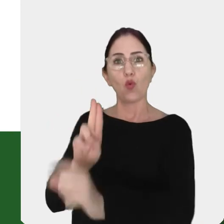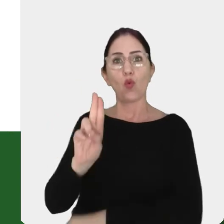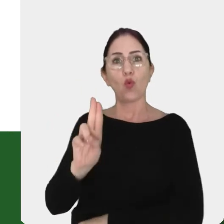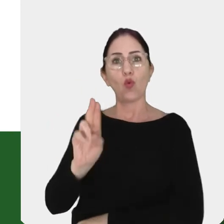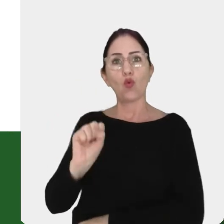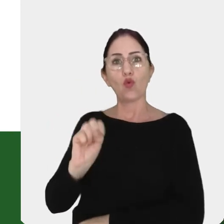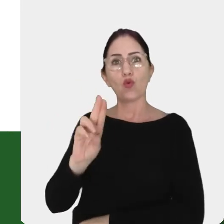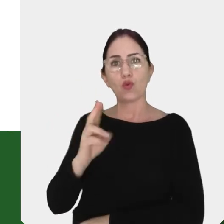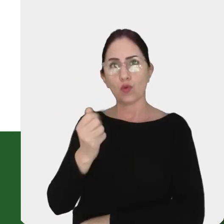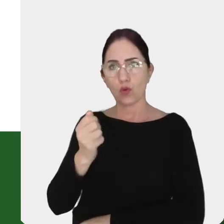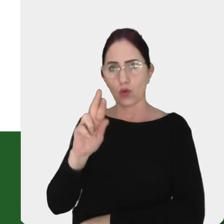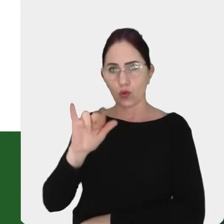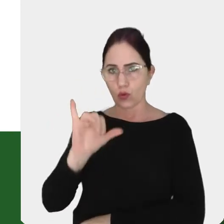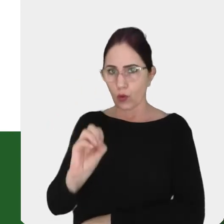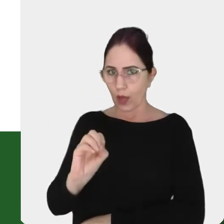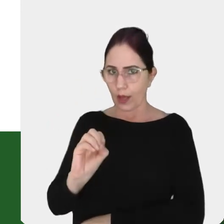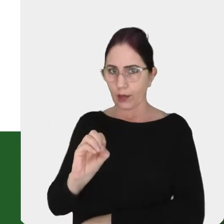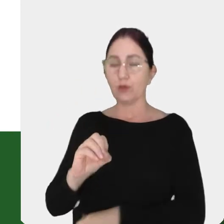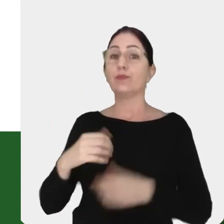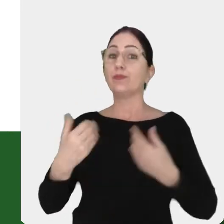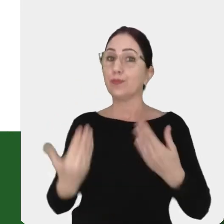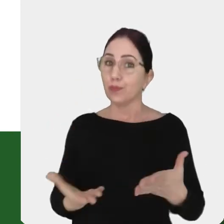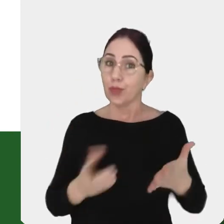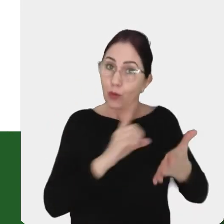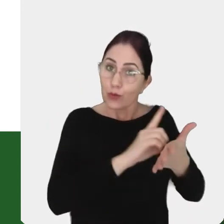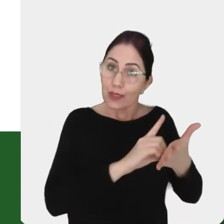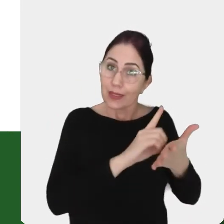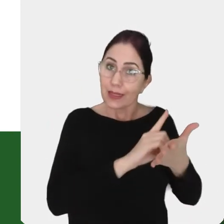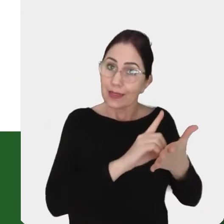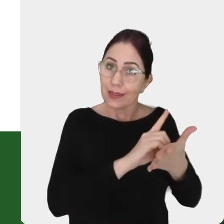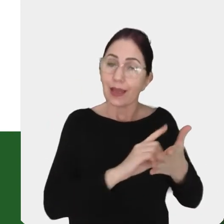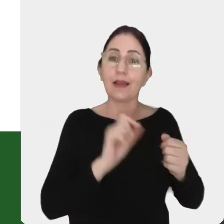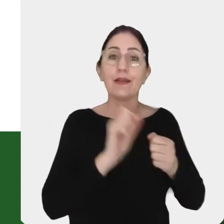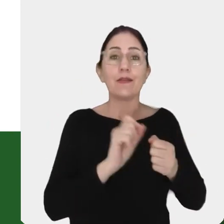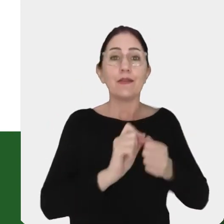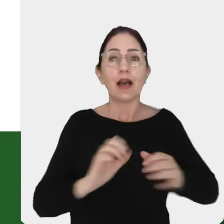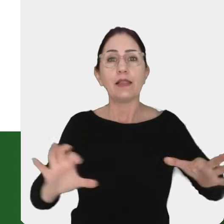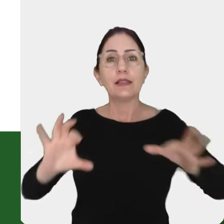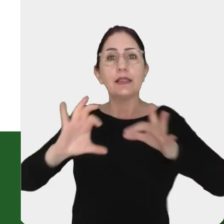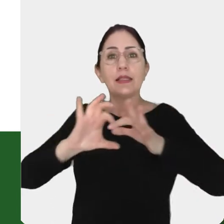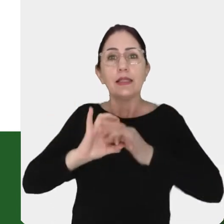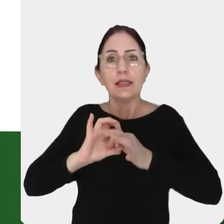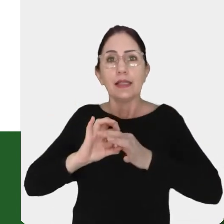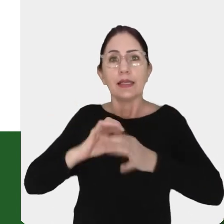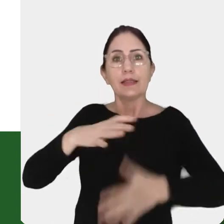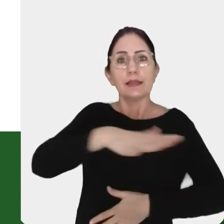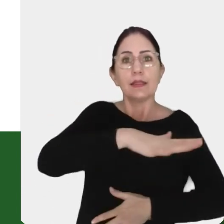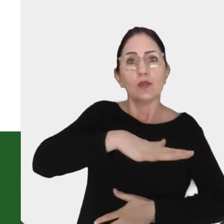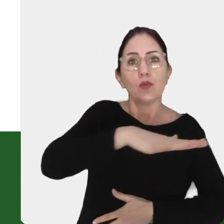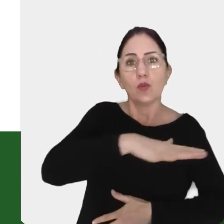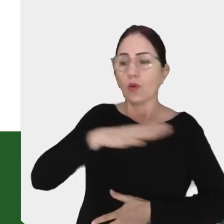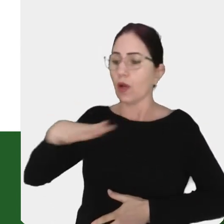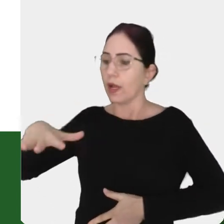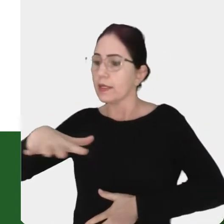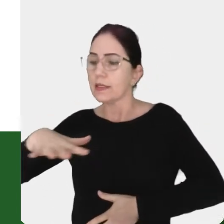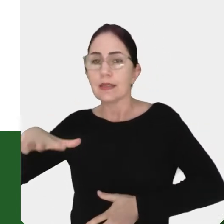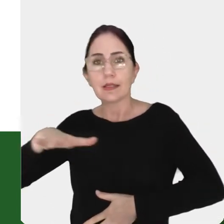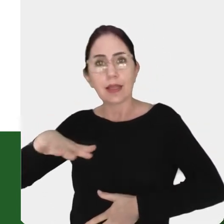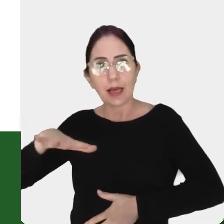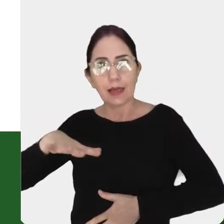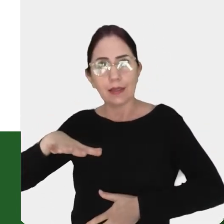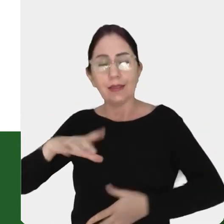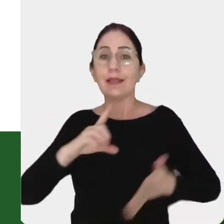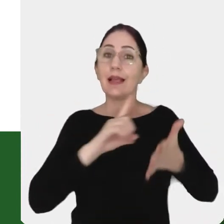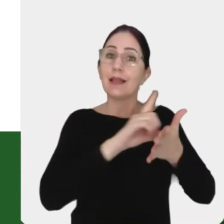o usuário. Então, o design, ele faz essa ligação dessas áreas. E o